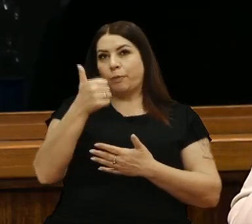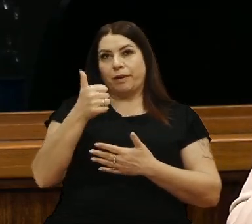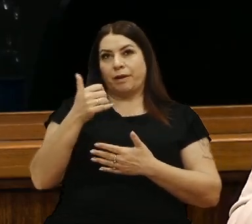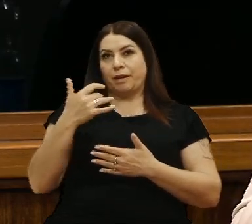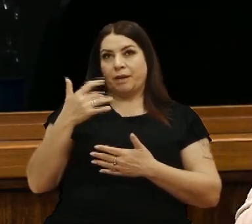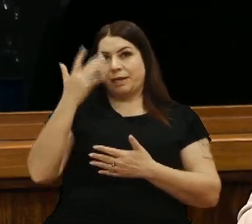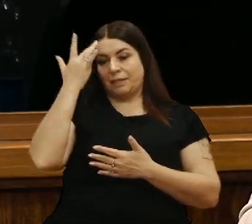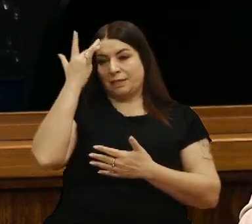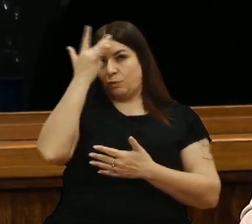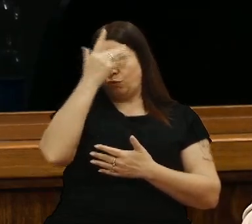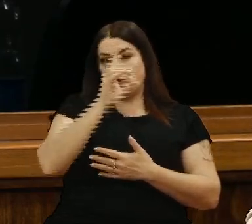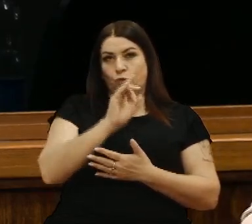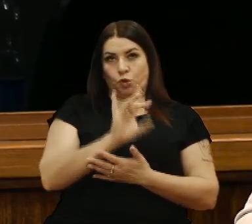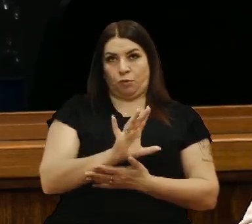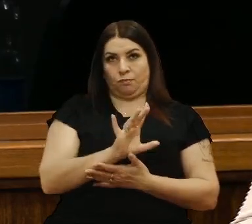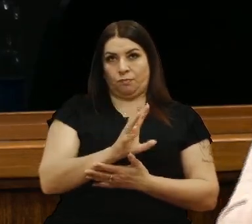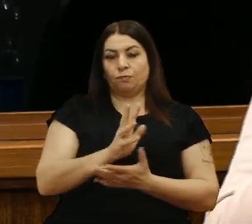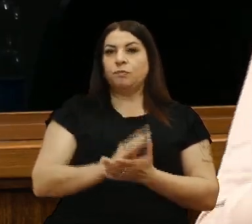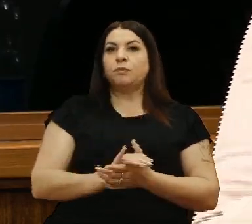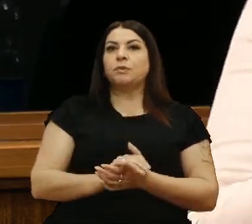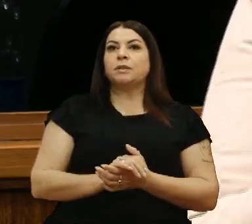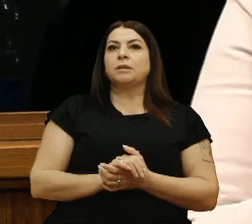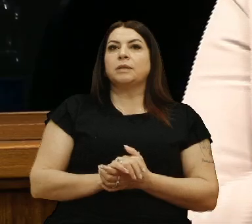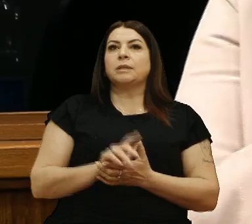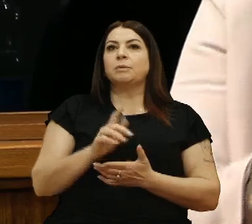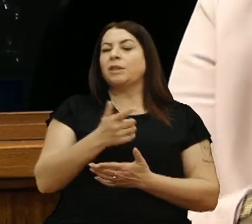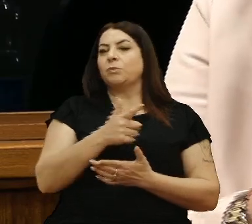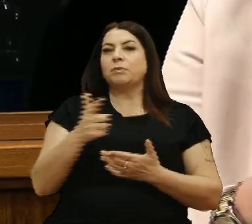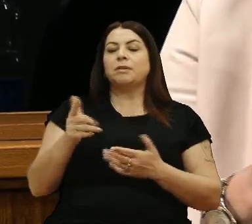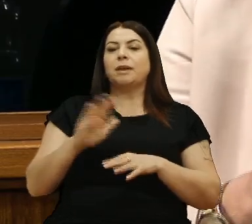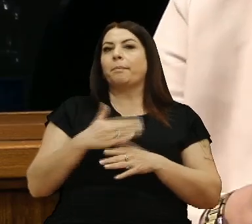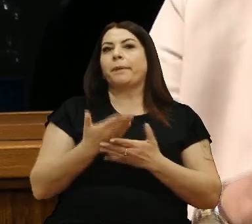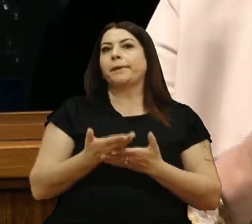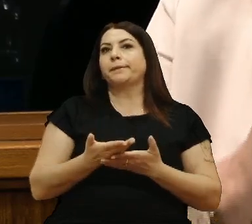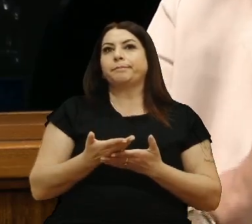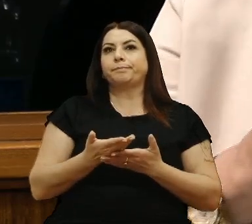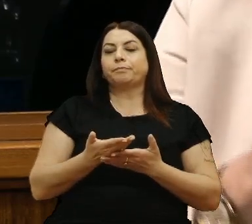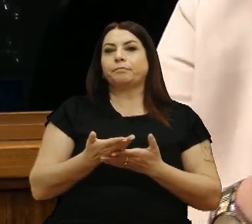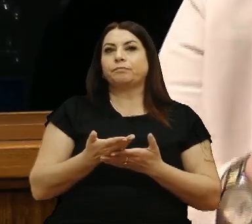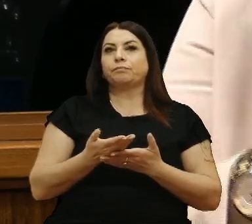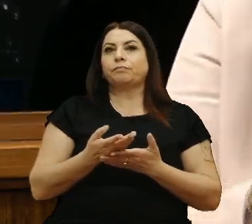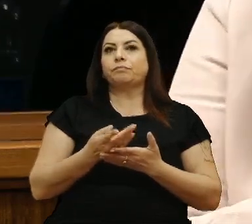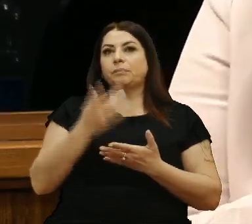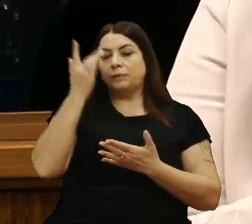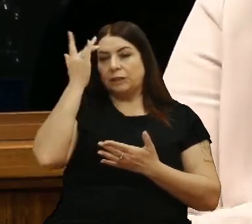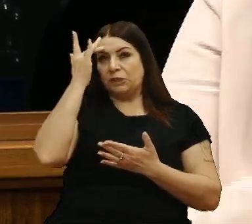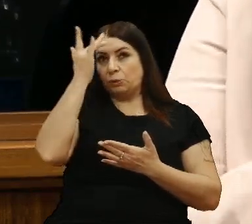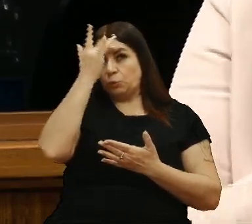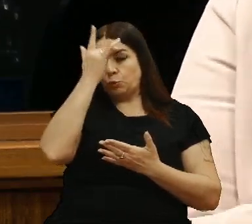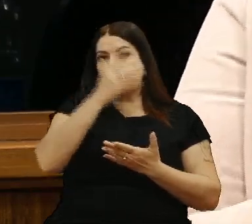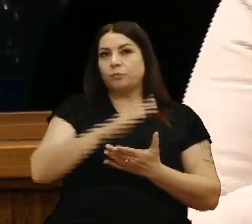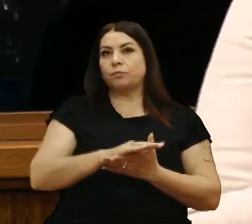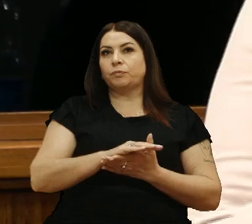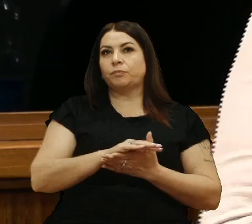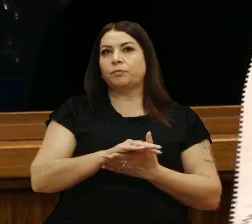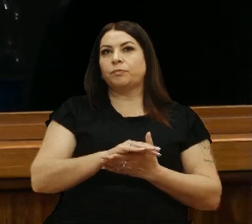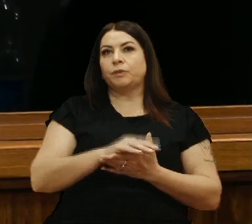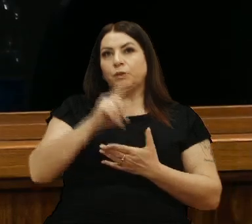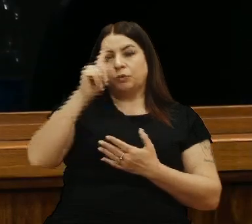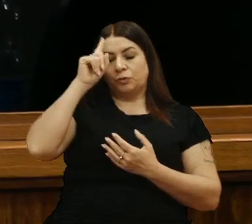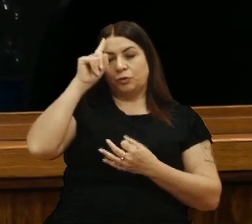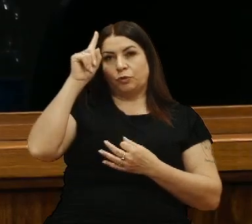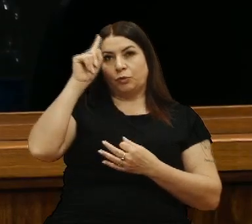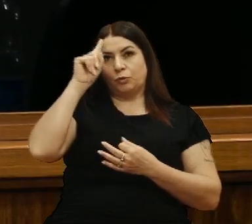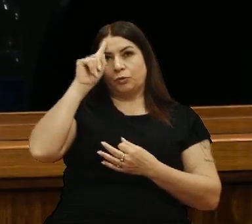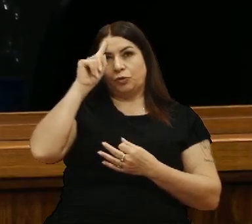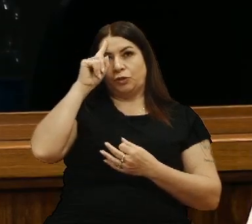saúde mental apenas, para que não tenha mais a sua saúde mental